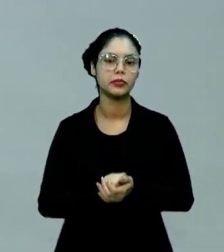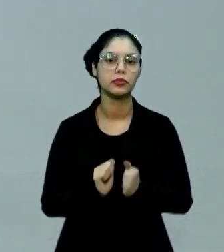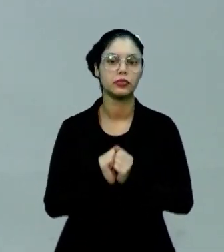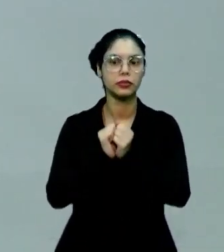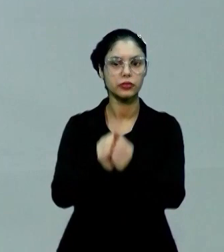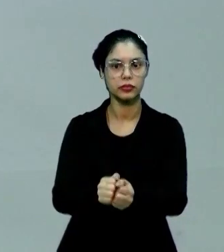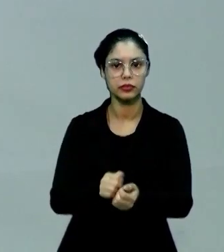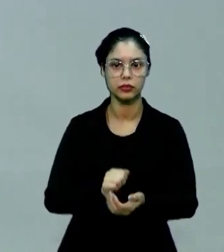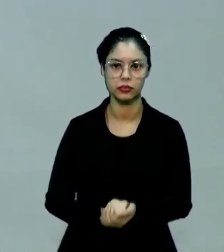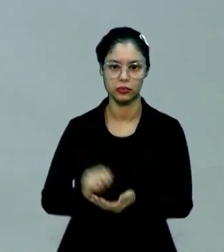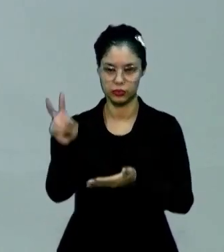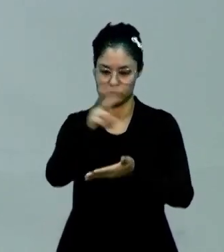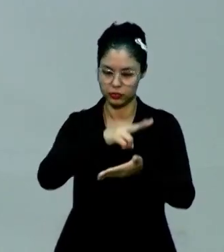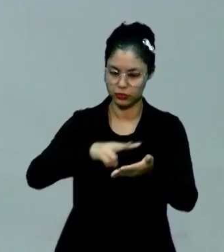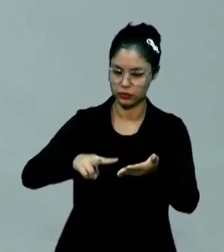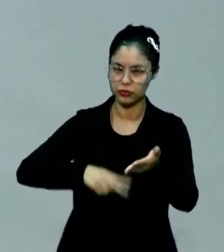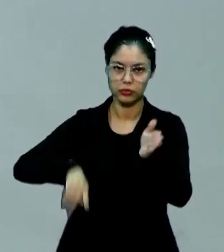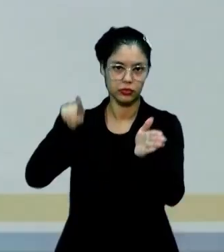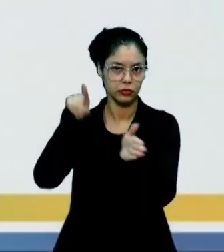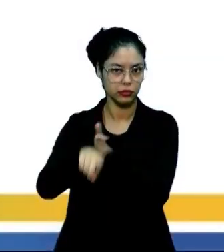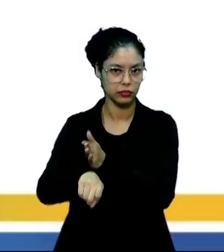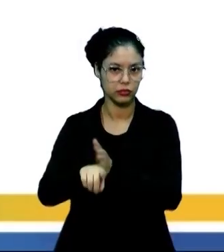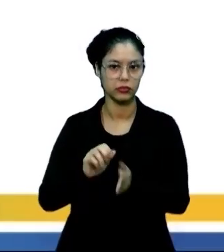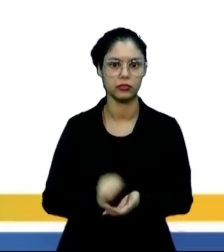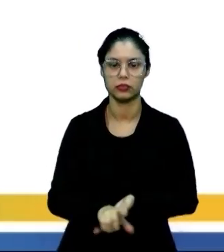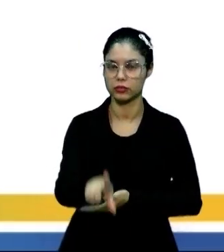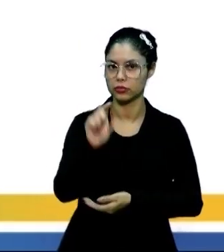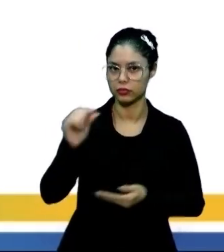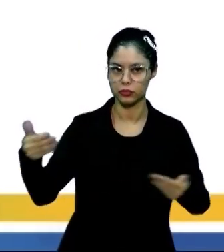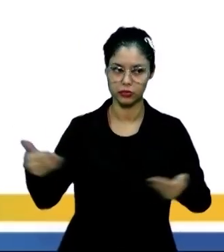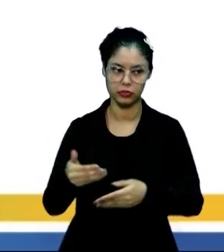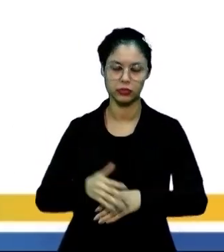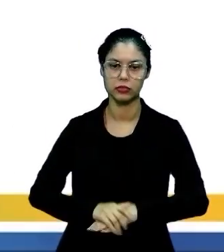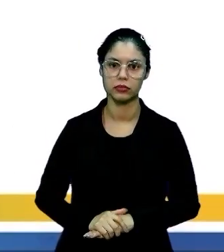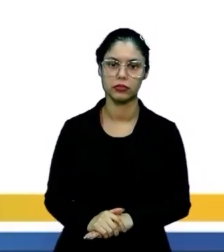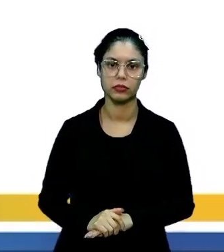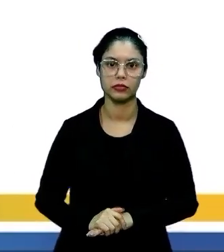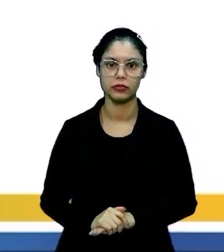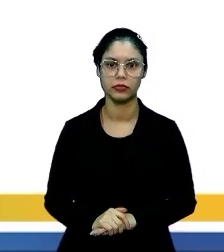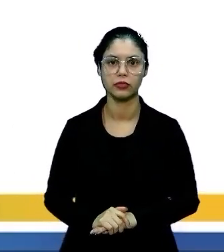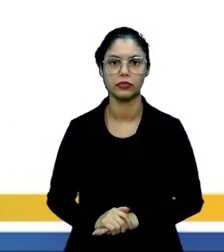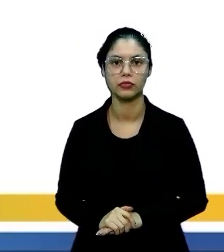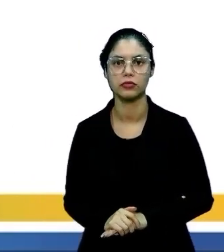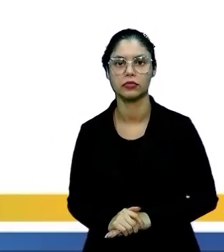com a gente a leitura das questões e das alternativas agora, ok?